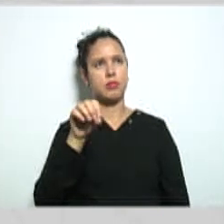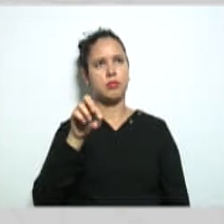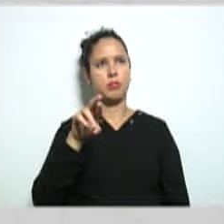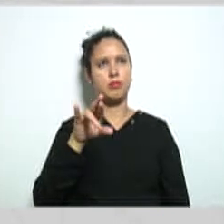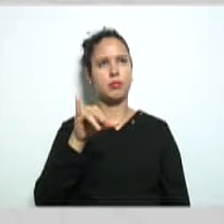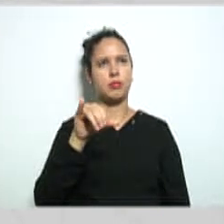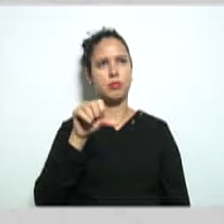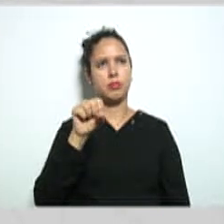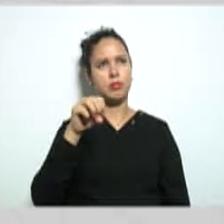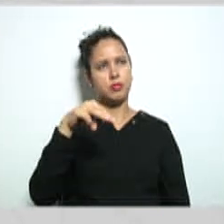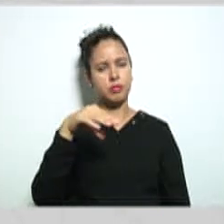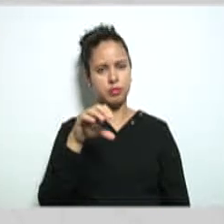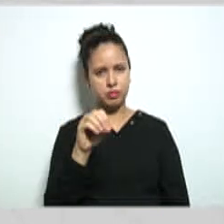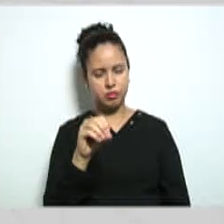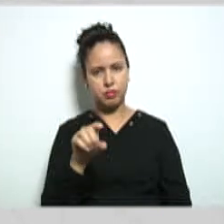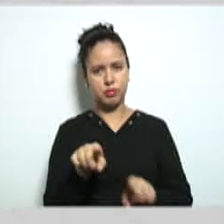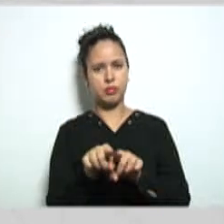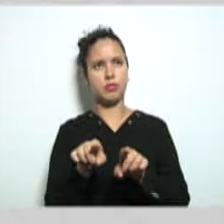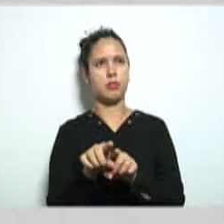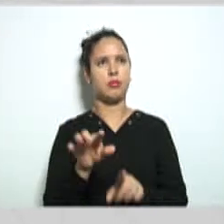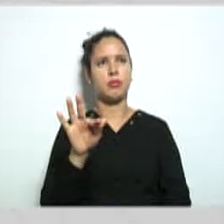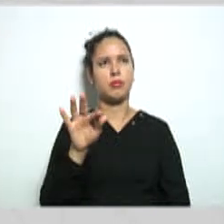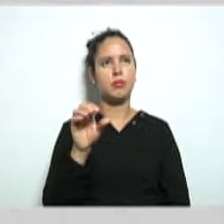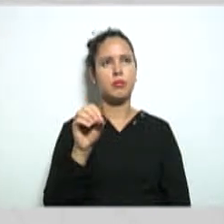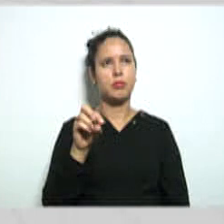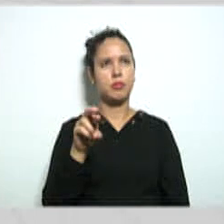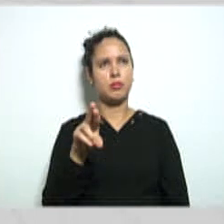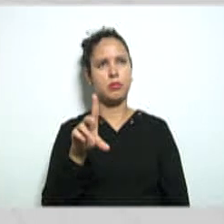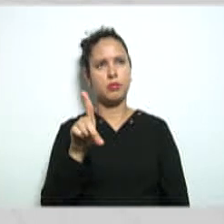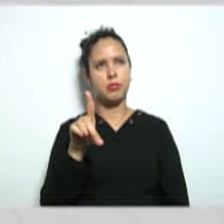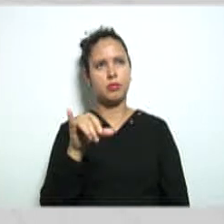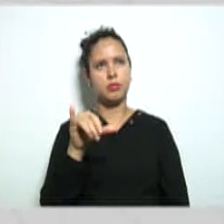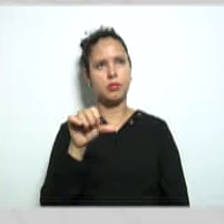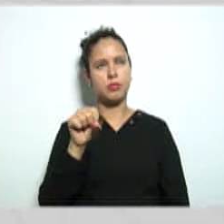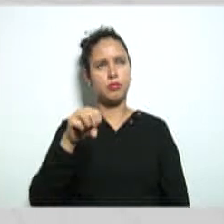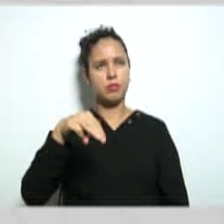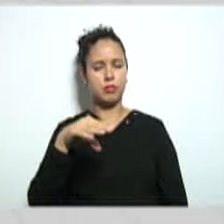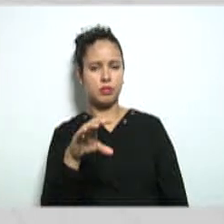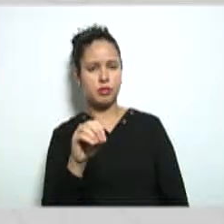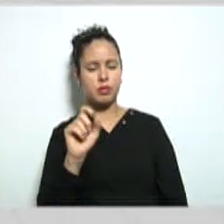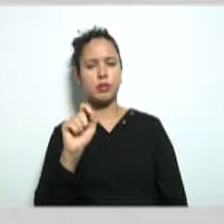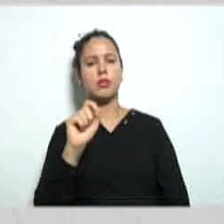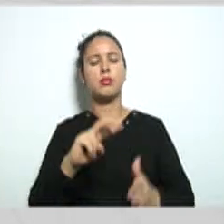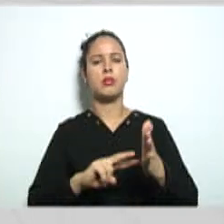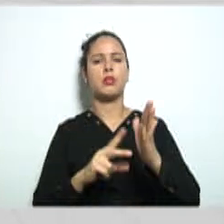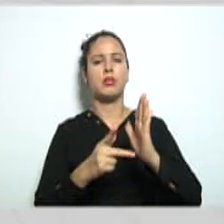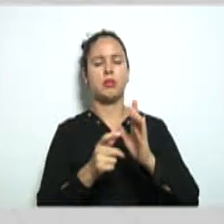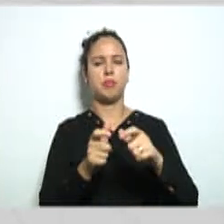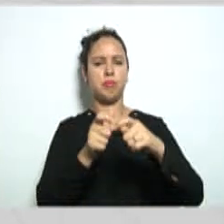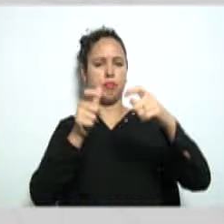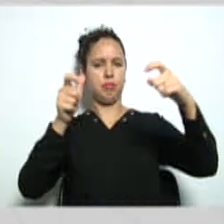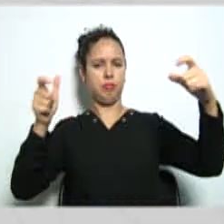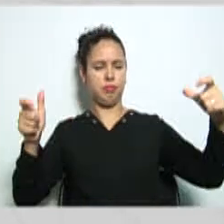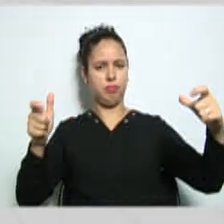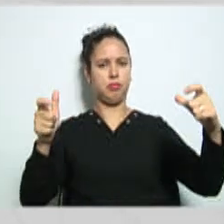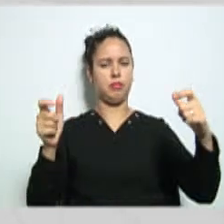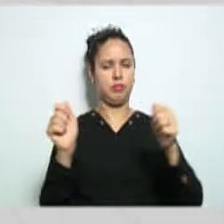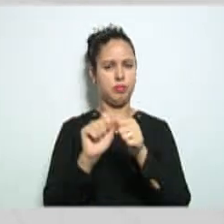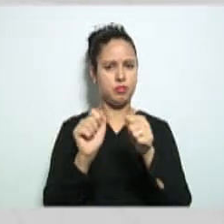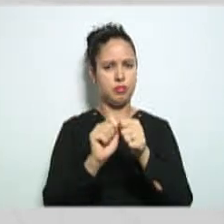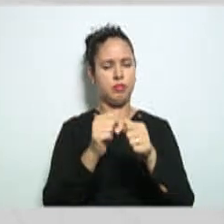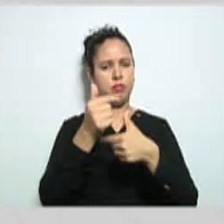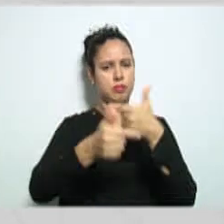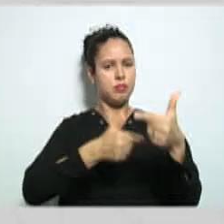Fordismo. Taylorismo e Fordismo referem-se ao aumento da produtividade com o uso mais adequado de